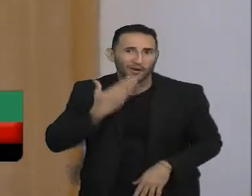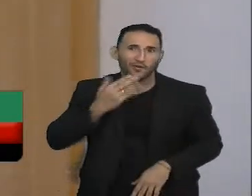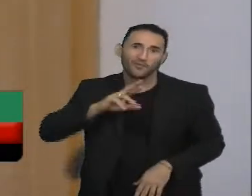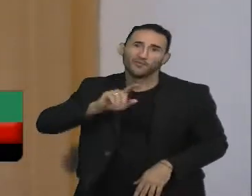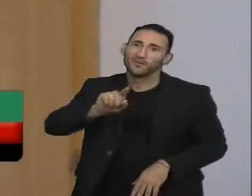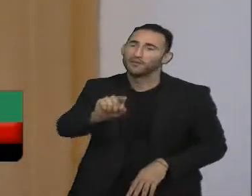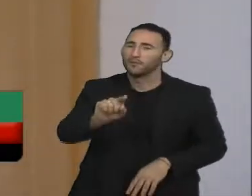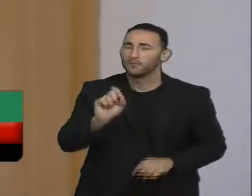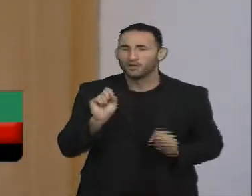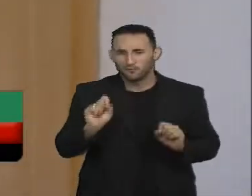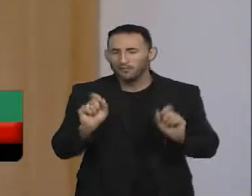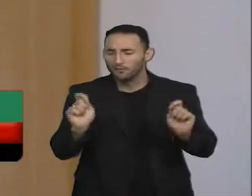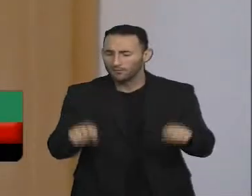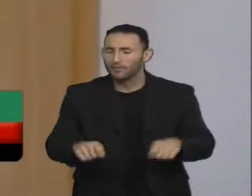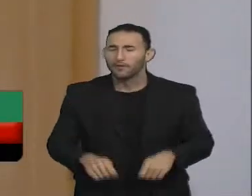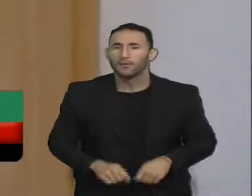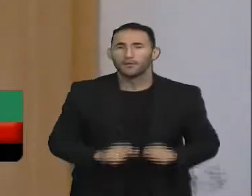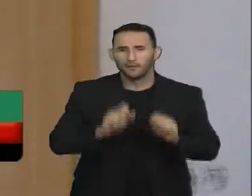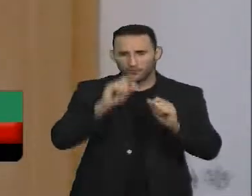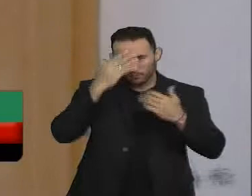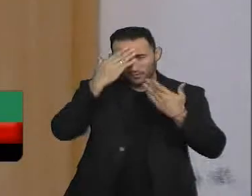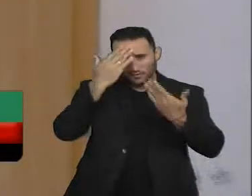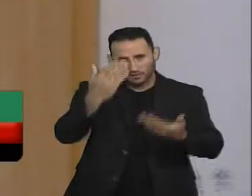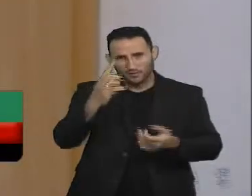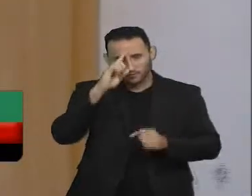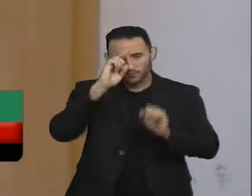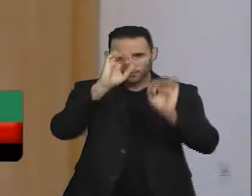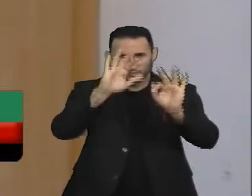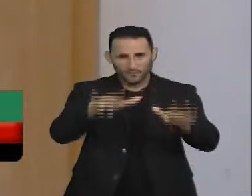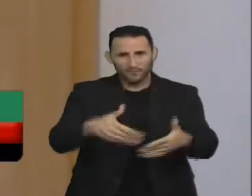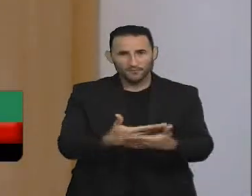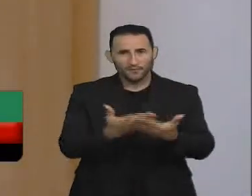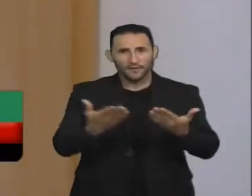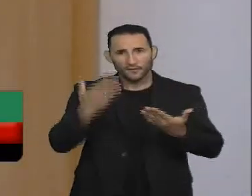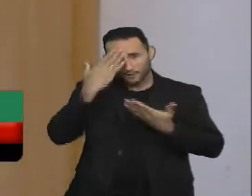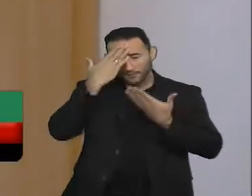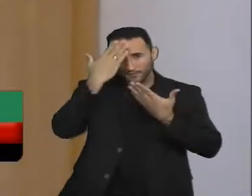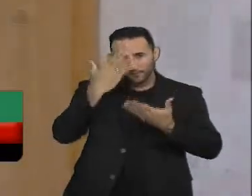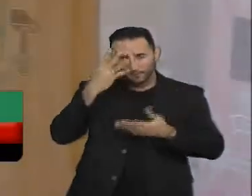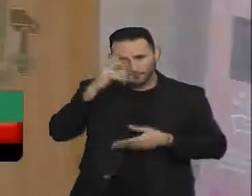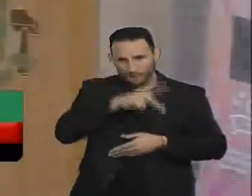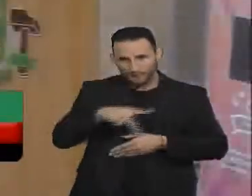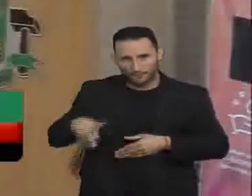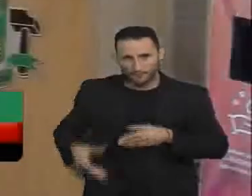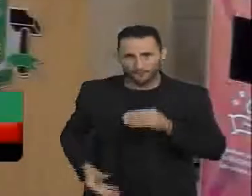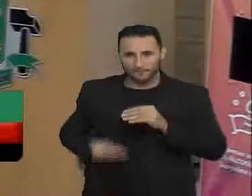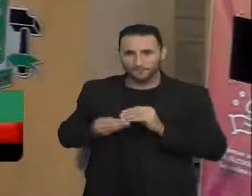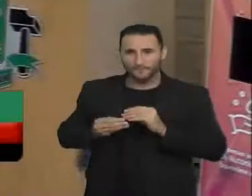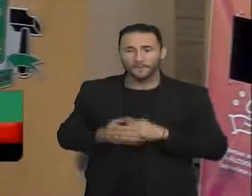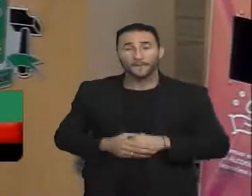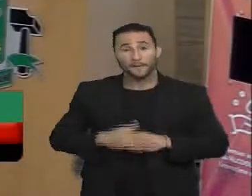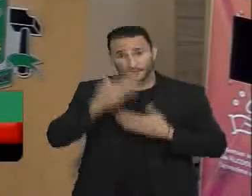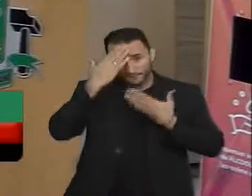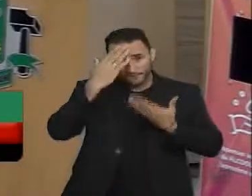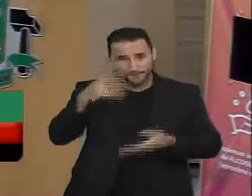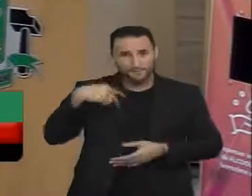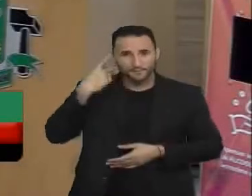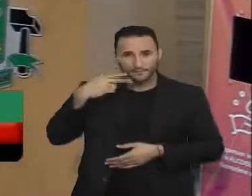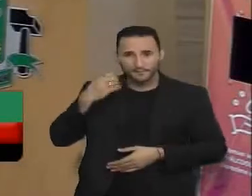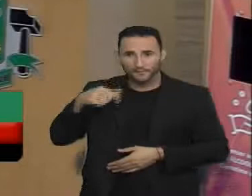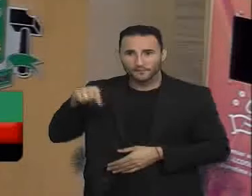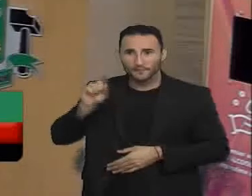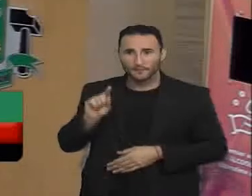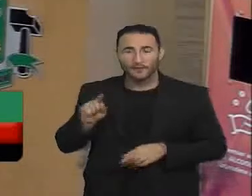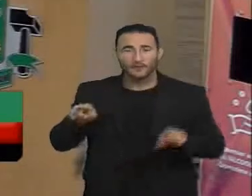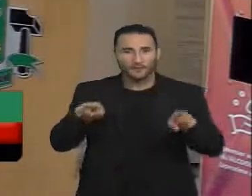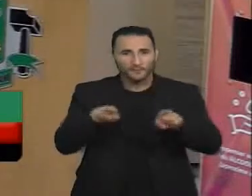Muito obrigado aí, pessoal. E tudo de bom para vocês. Agradecer. Eram essas minhas palavras. Agradecer ao vereador Pelé. E